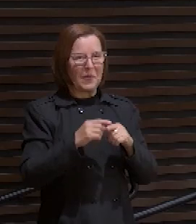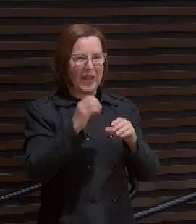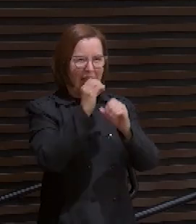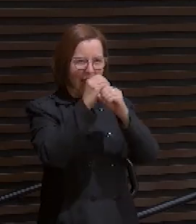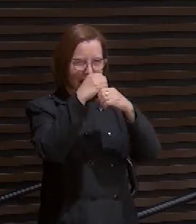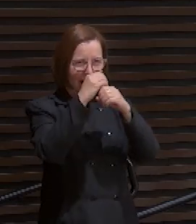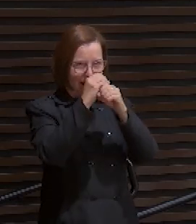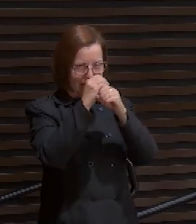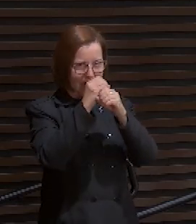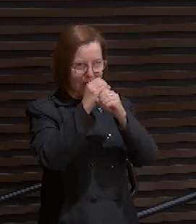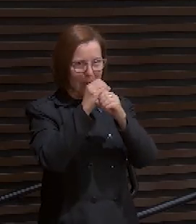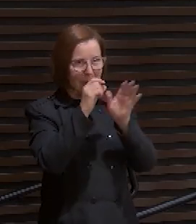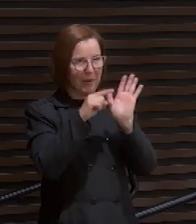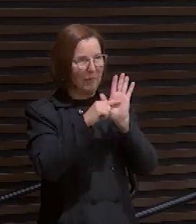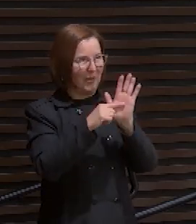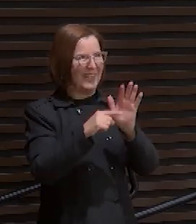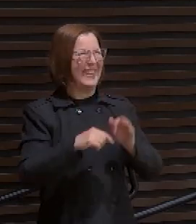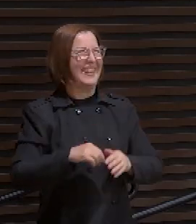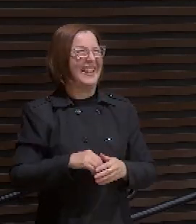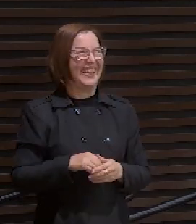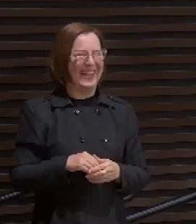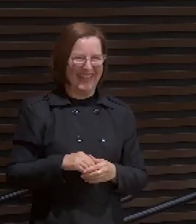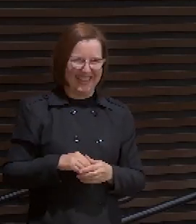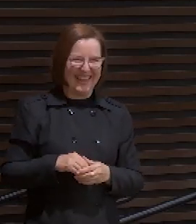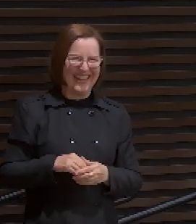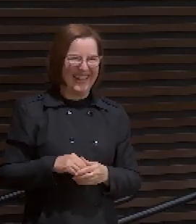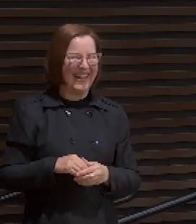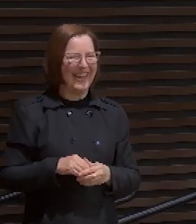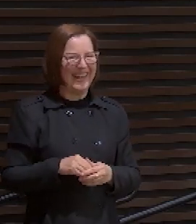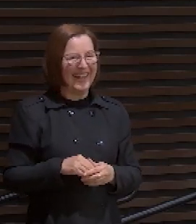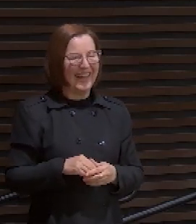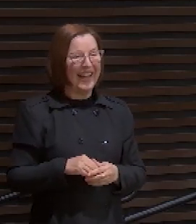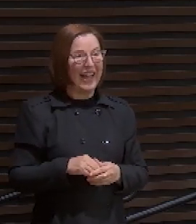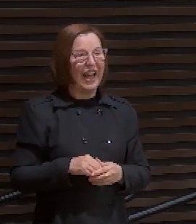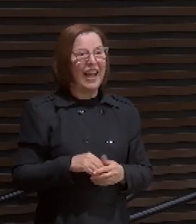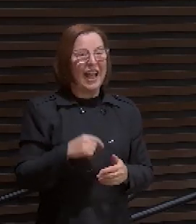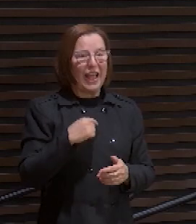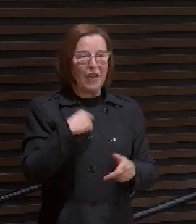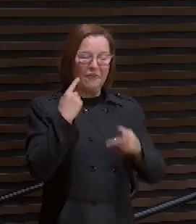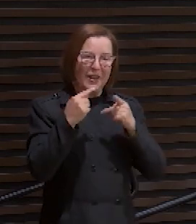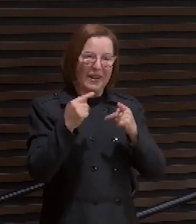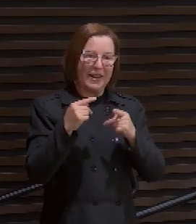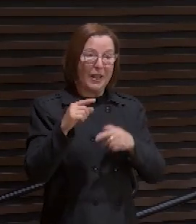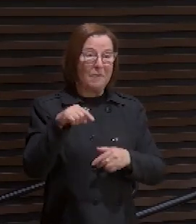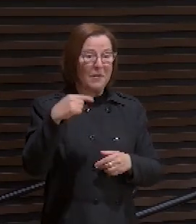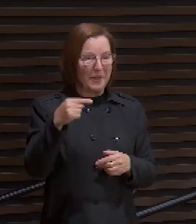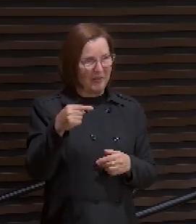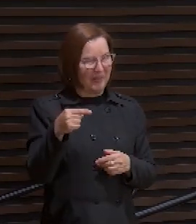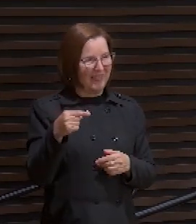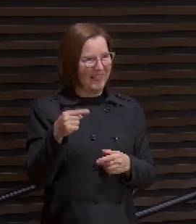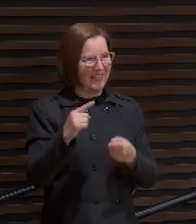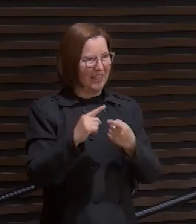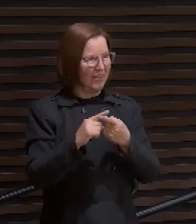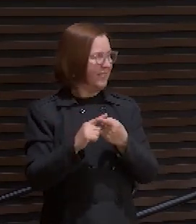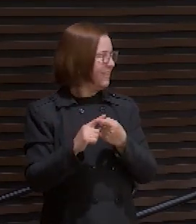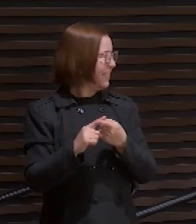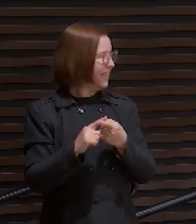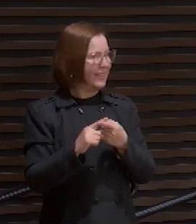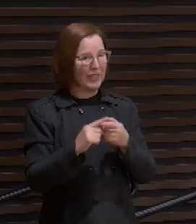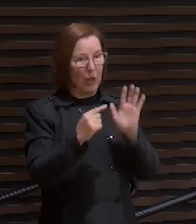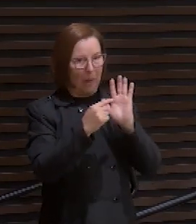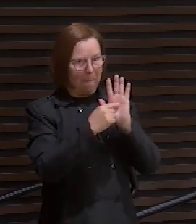seu telefone e mostra. Eu disse que na próxima vez que eu pegar, eu digo, por favor, põe aqui no